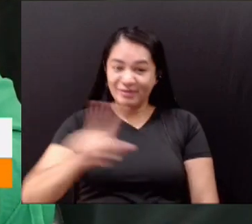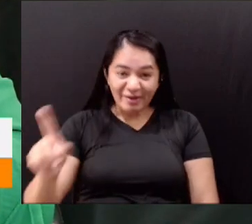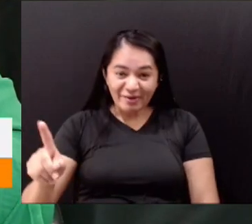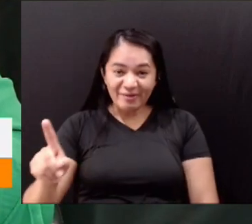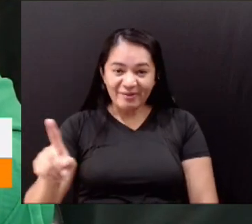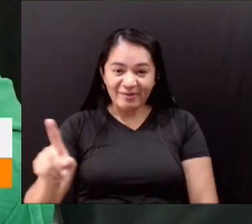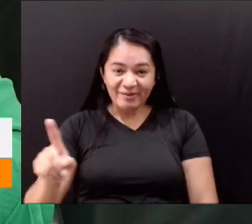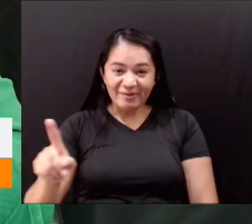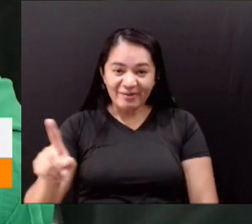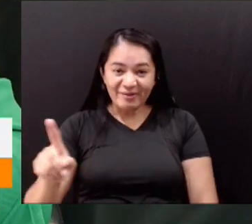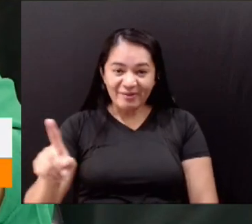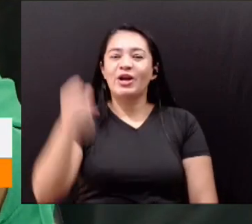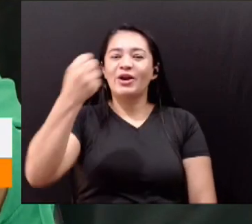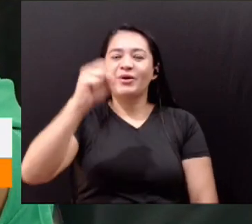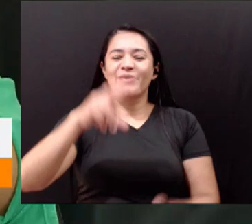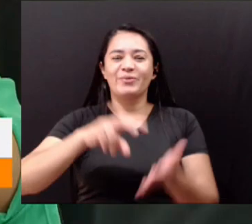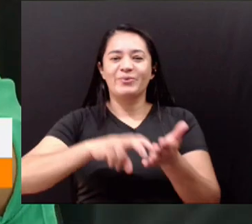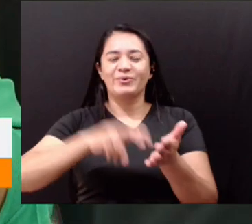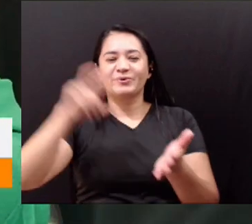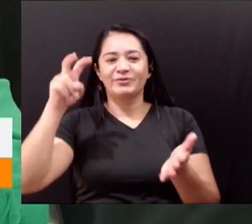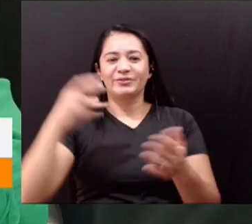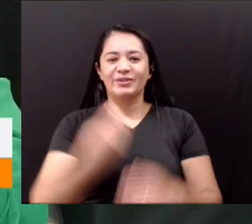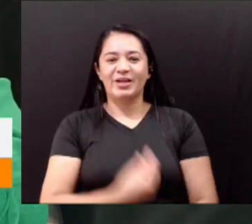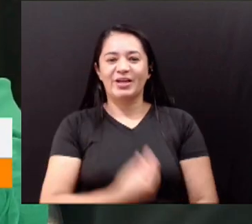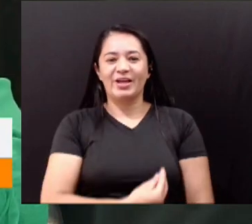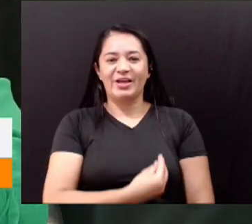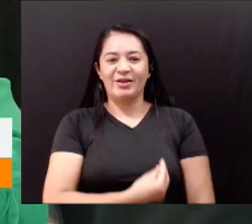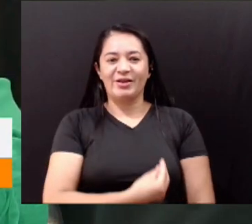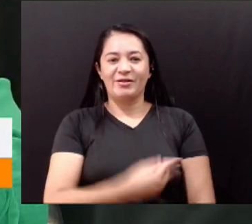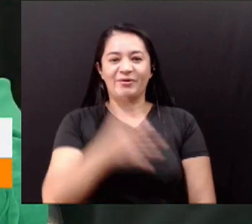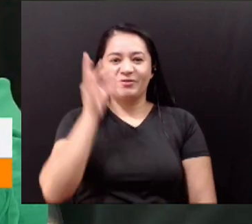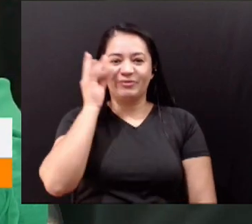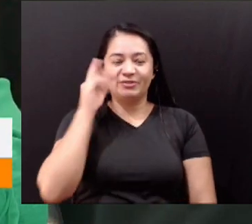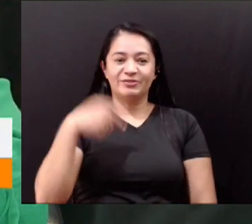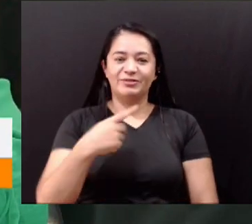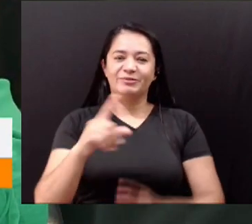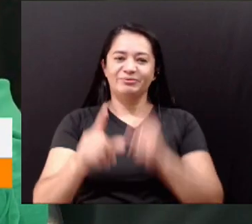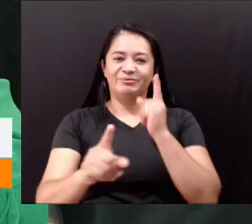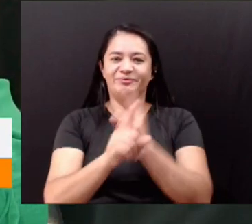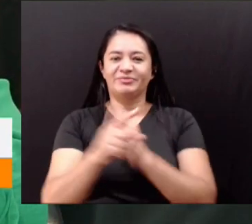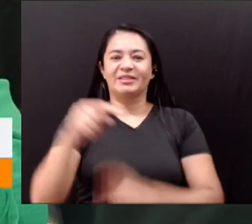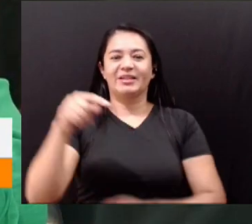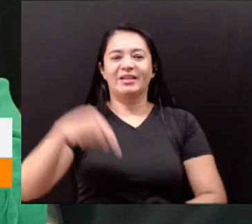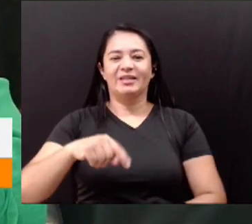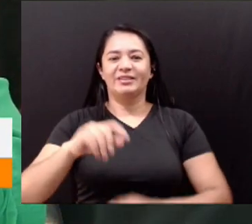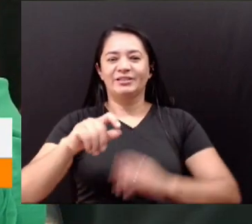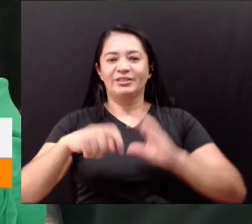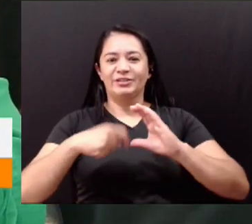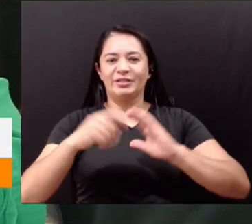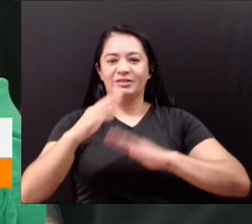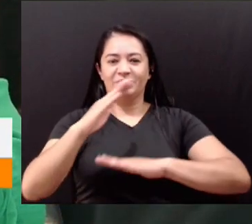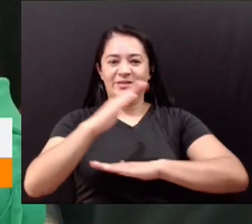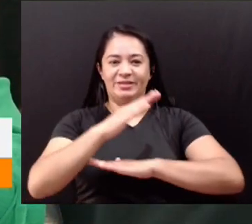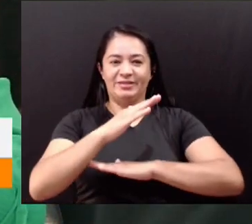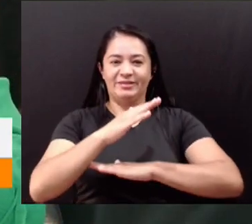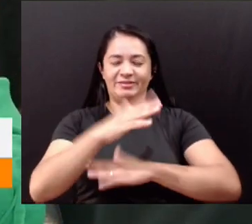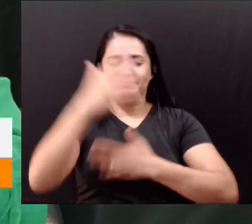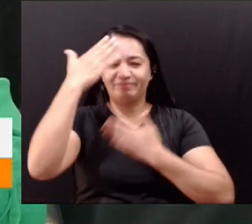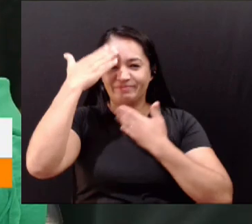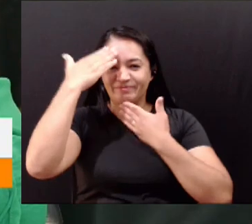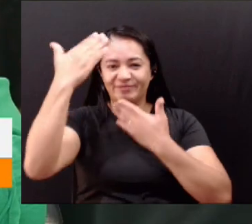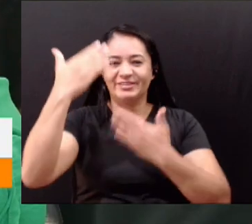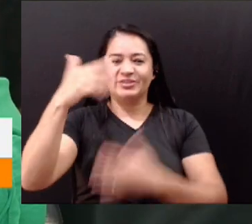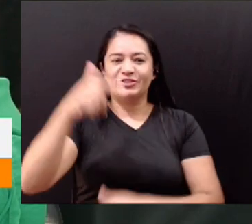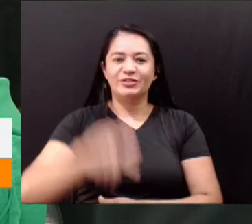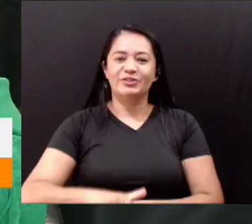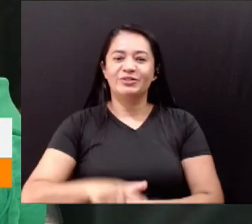da manhã, ao vivo, nós nos reencontramos aqui no nosso Estúdio Câmara. Agradecendo mais uma vez a sua audiência,